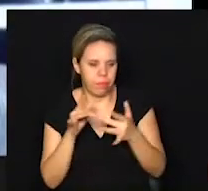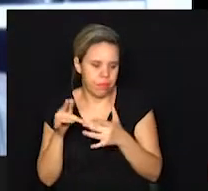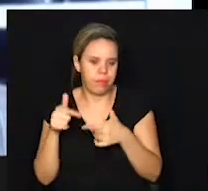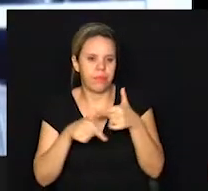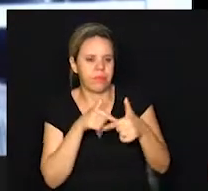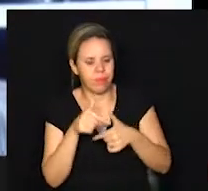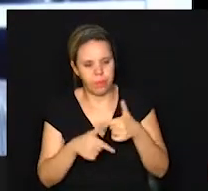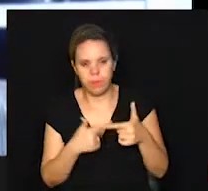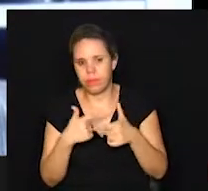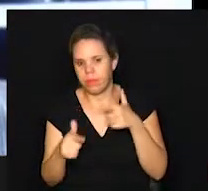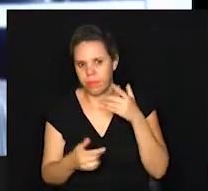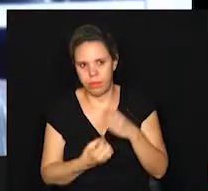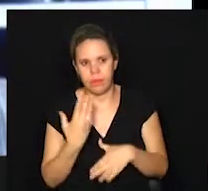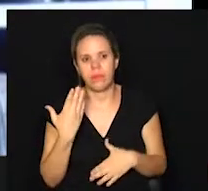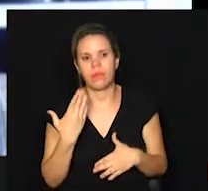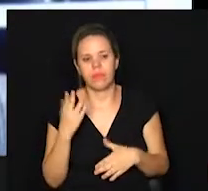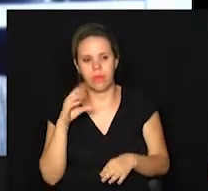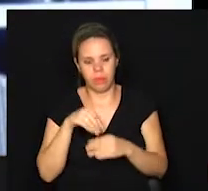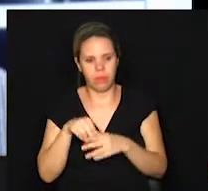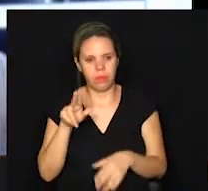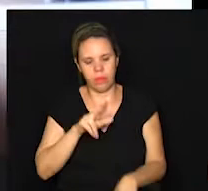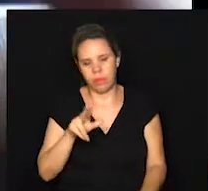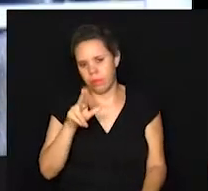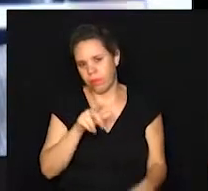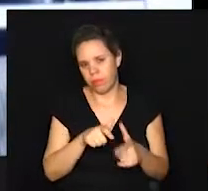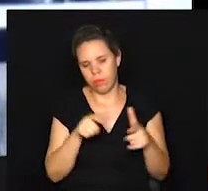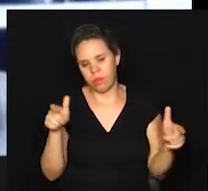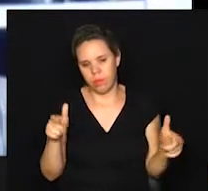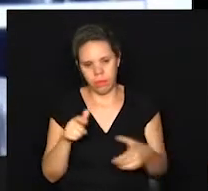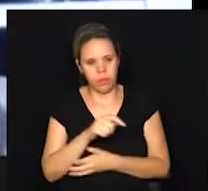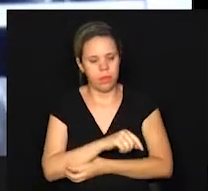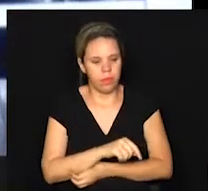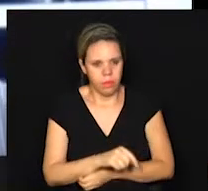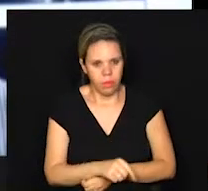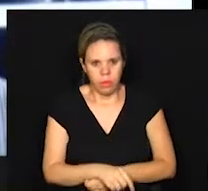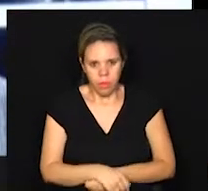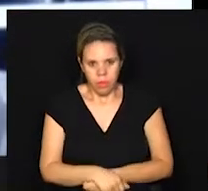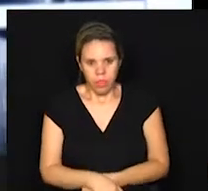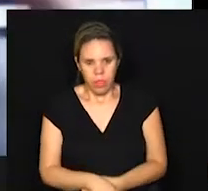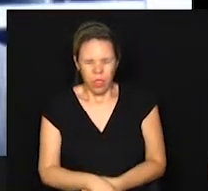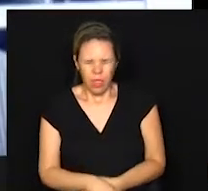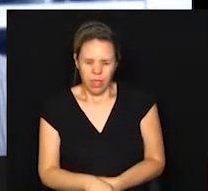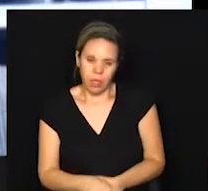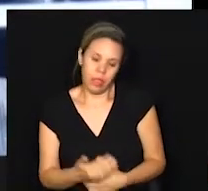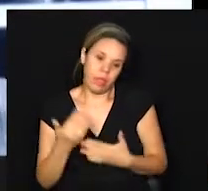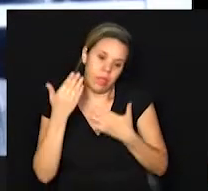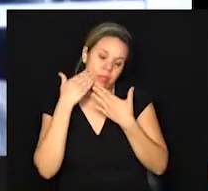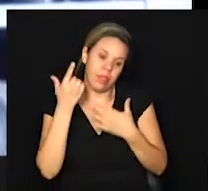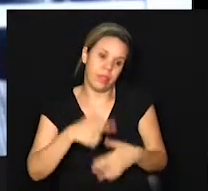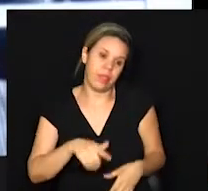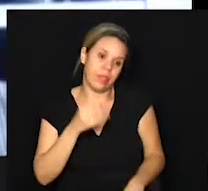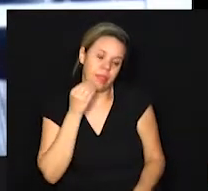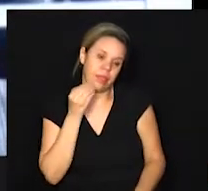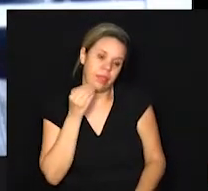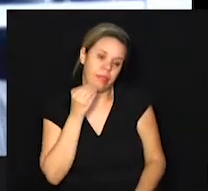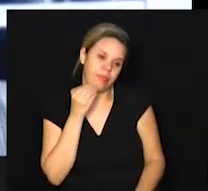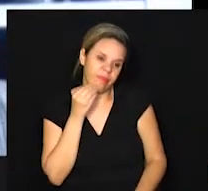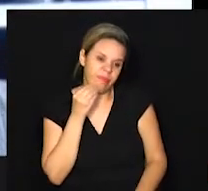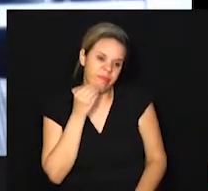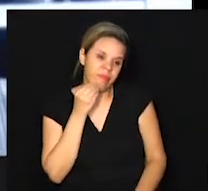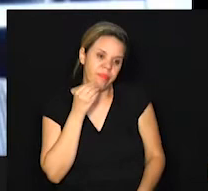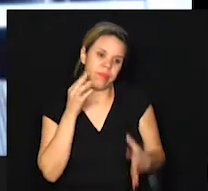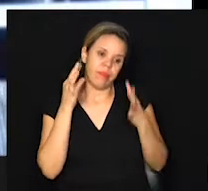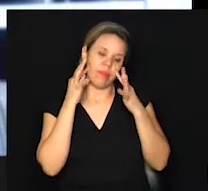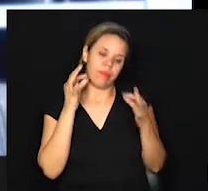essa situação maior, né, com esses fatos maiores. Então, obrigado mais uma vez pela atenção e